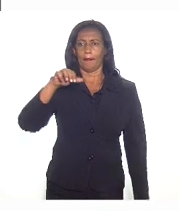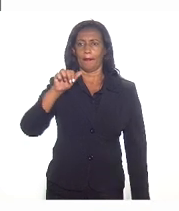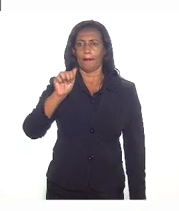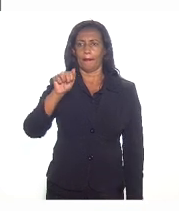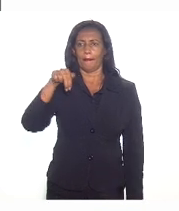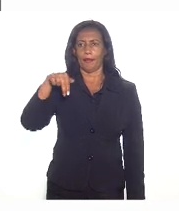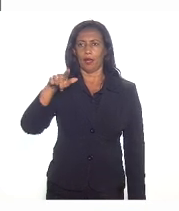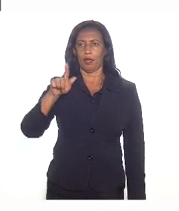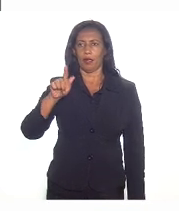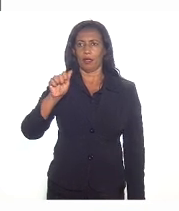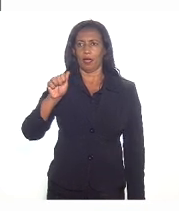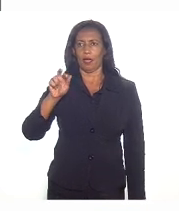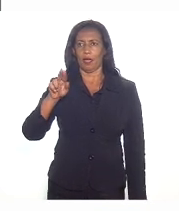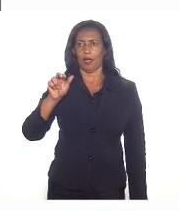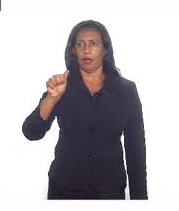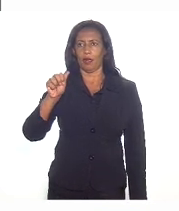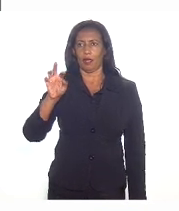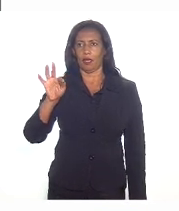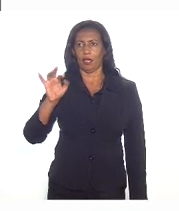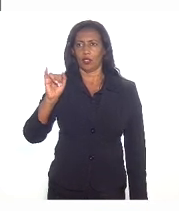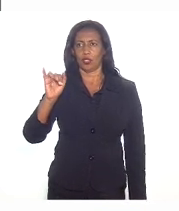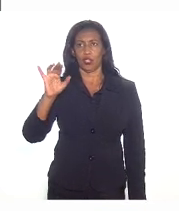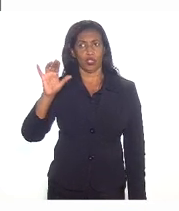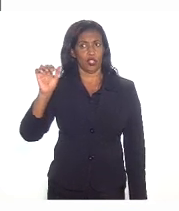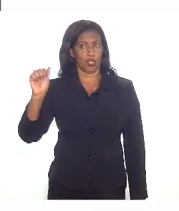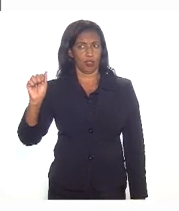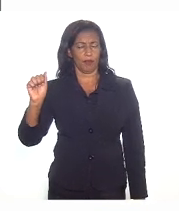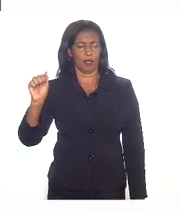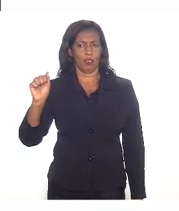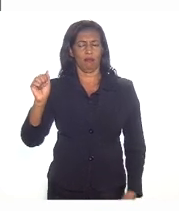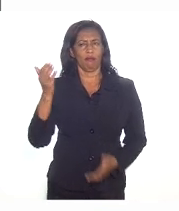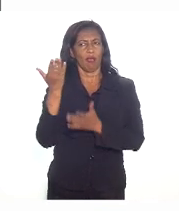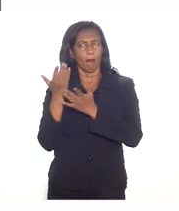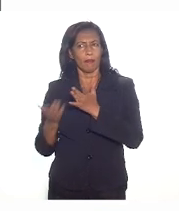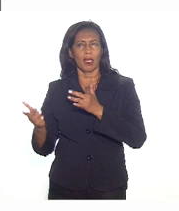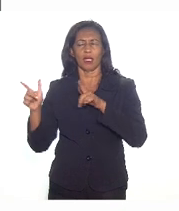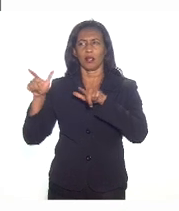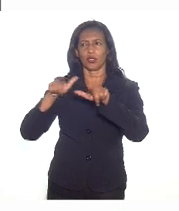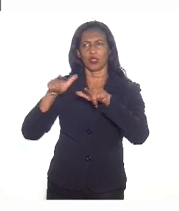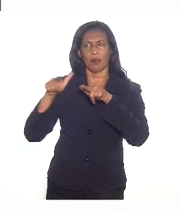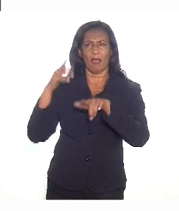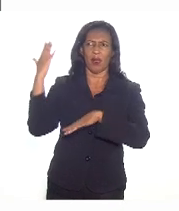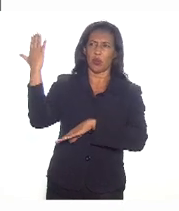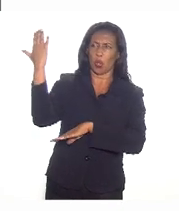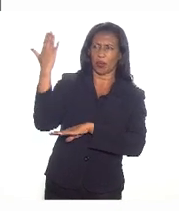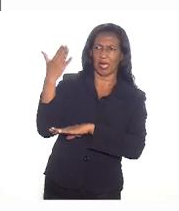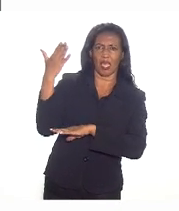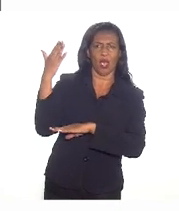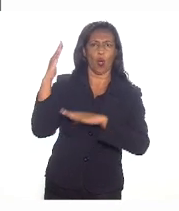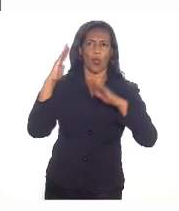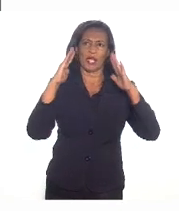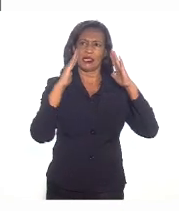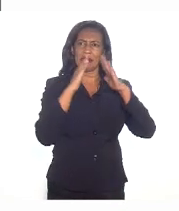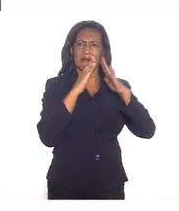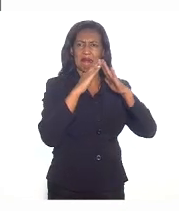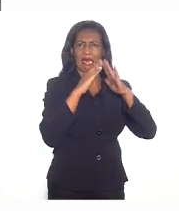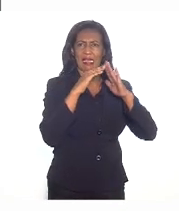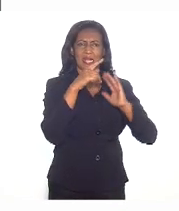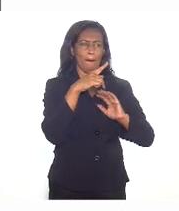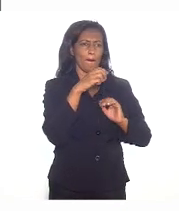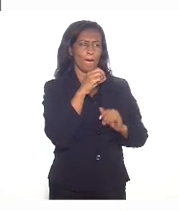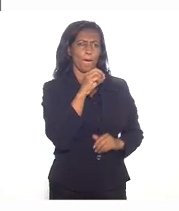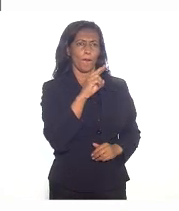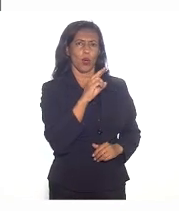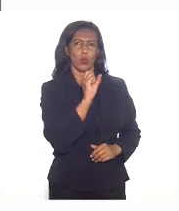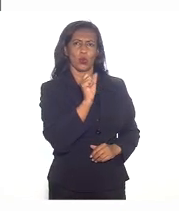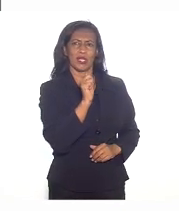Paraty, Arraial do Cabo, Itatiaia e Mangaratiba, o peso do emprego em hotéis e pousadas, né? Ele é significativo.